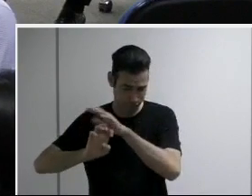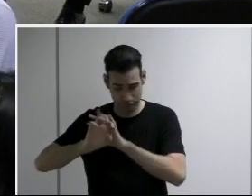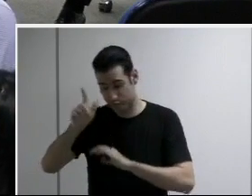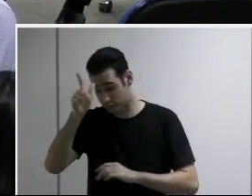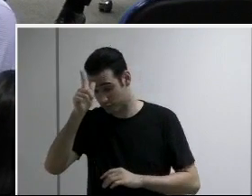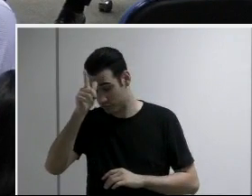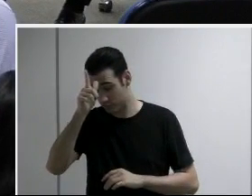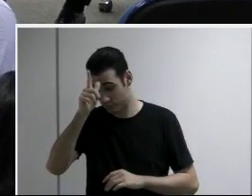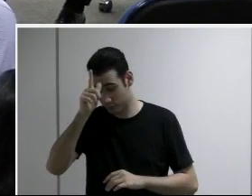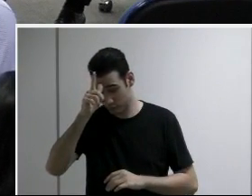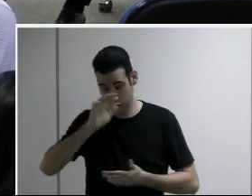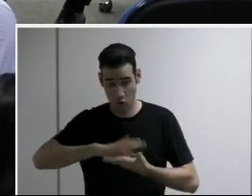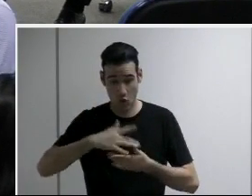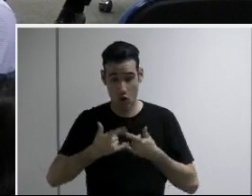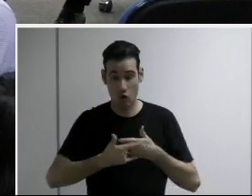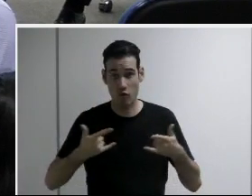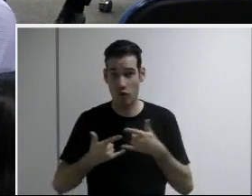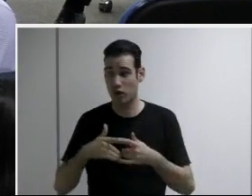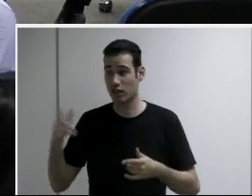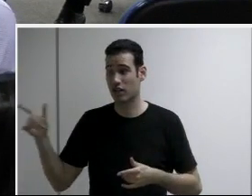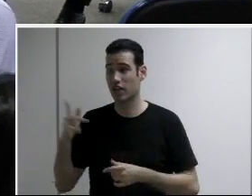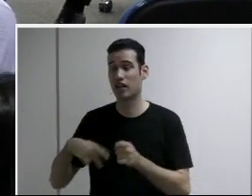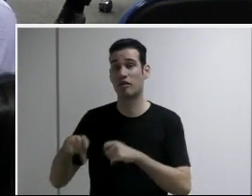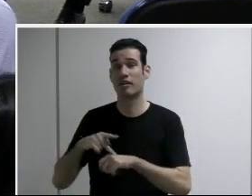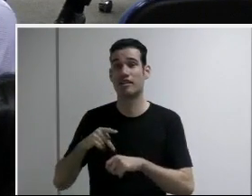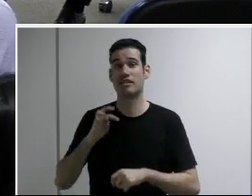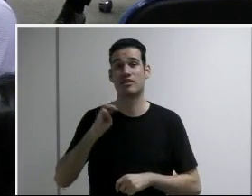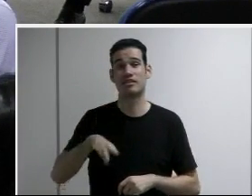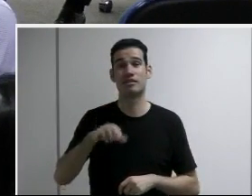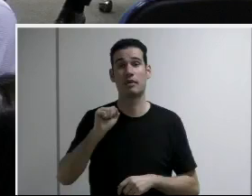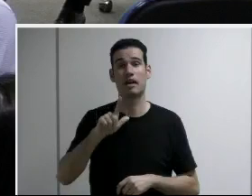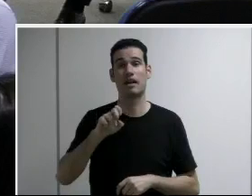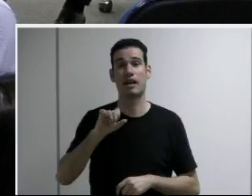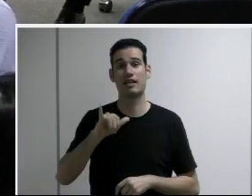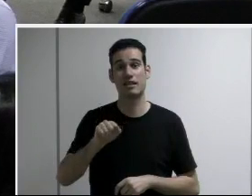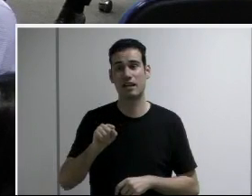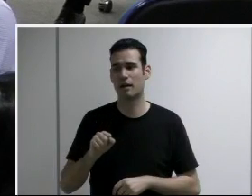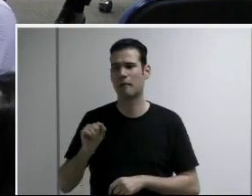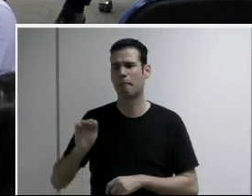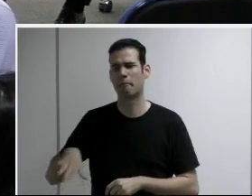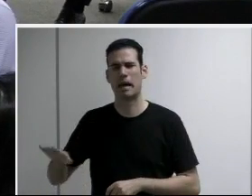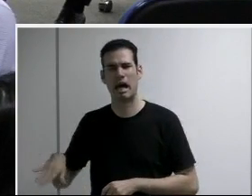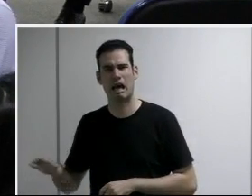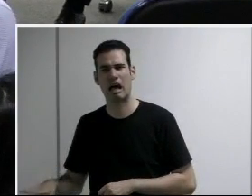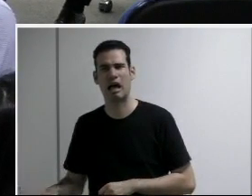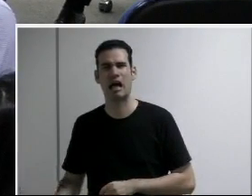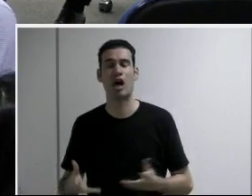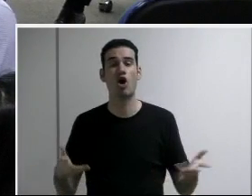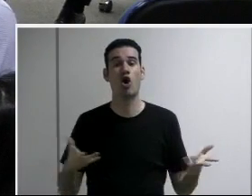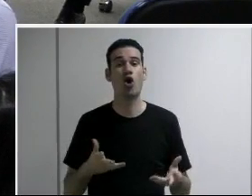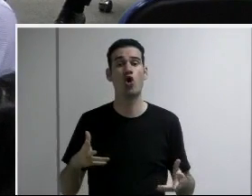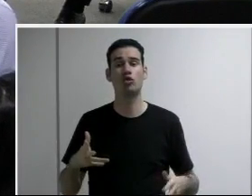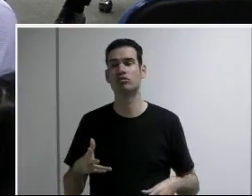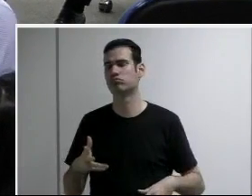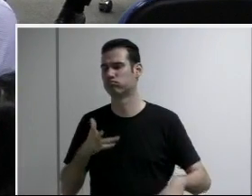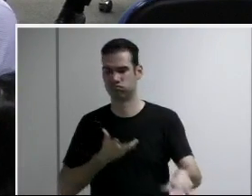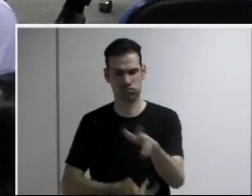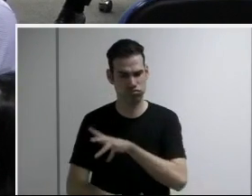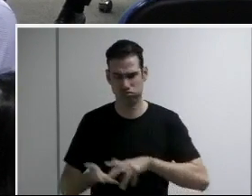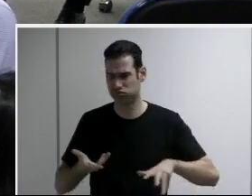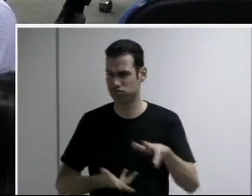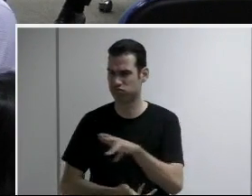terceirizava a folha de pagamento na Malásia porque era mais barato. O dado ia e voltava, acabou. Hoje, qualquer manifestação que você faz nas redes